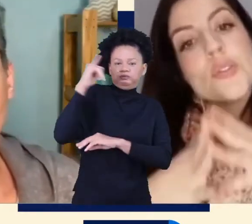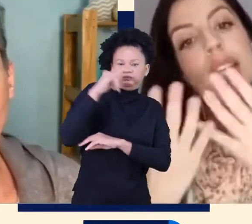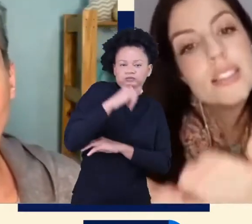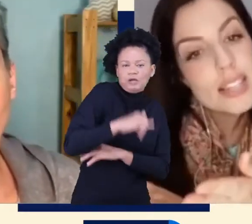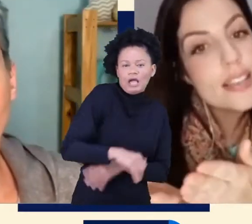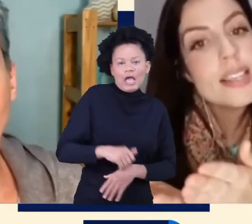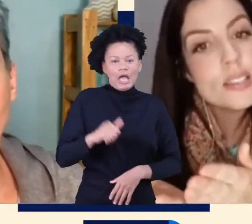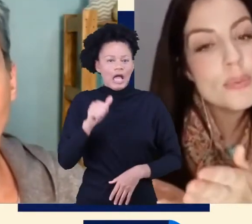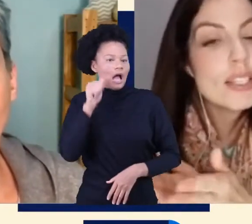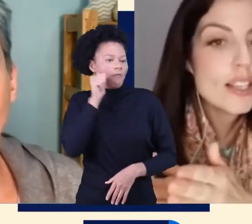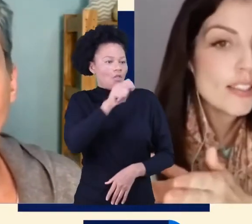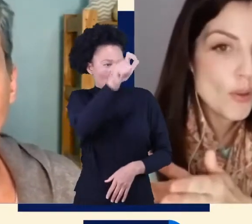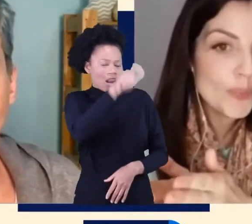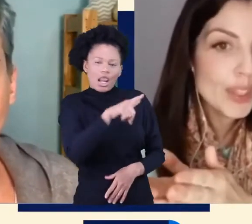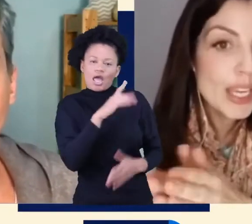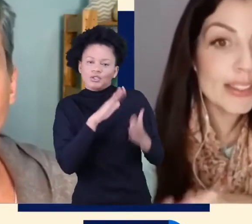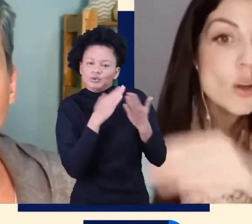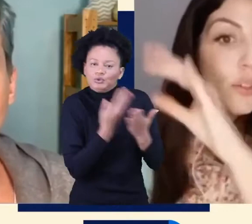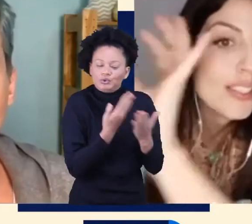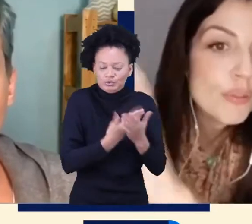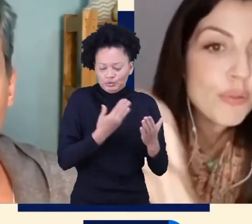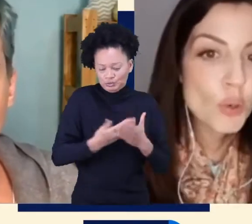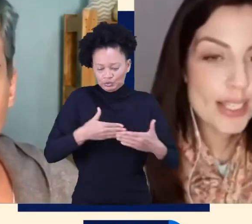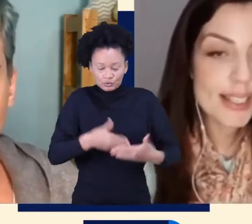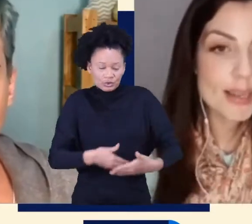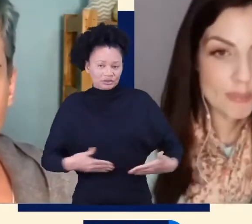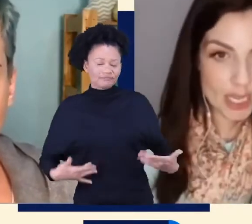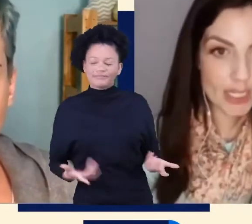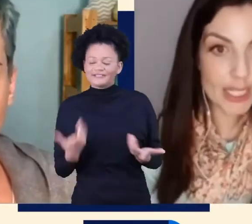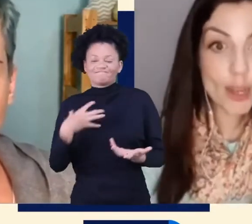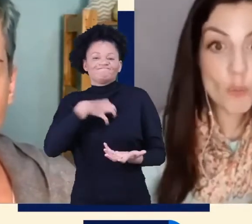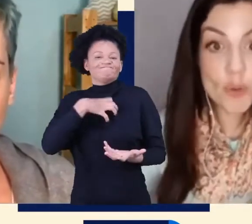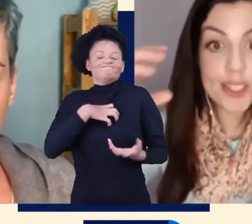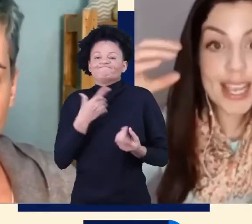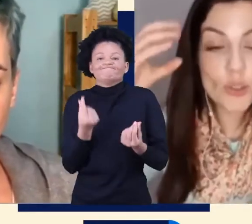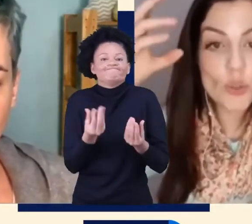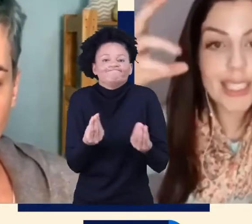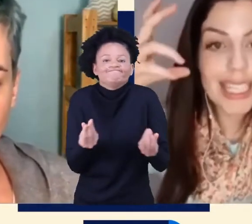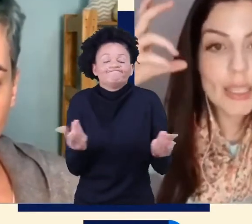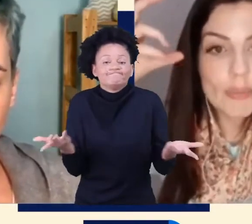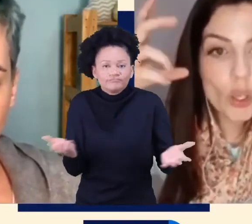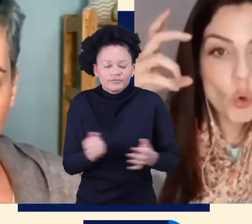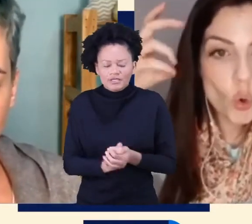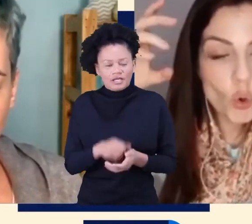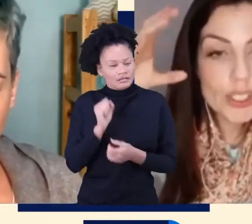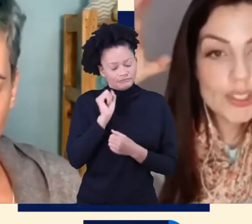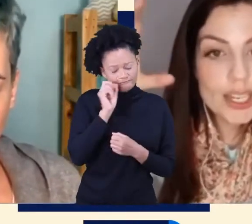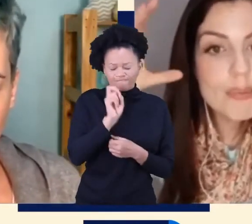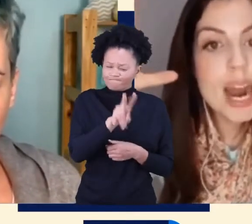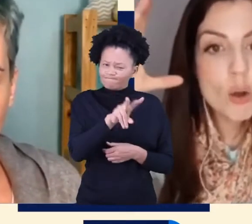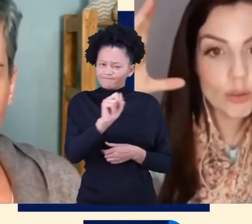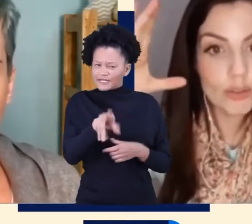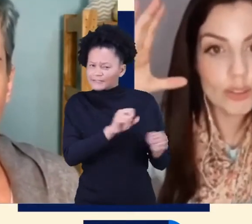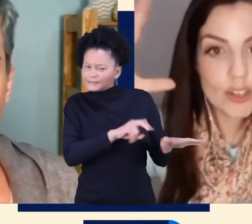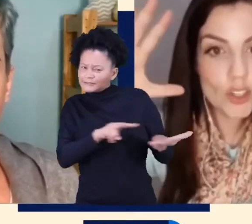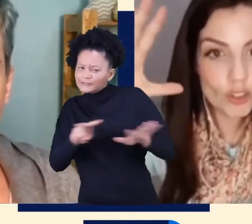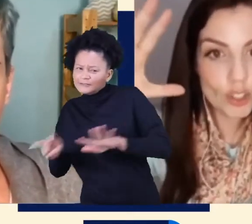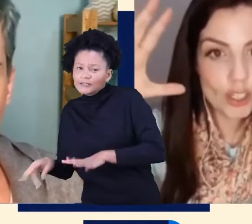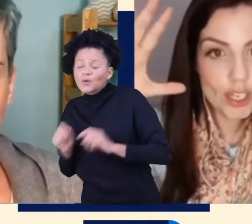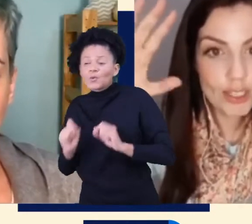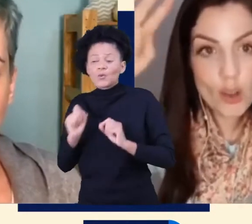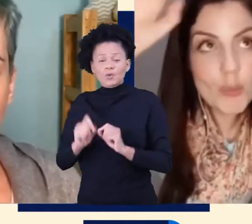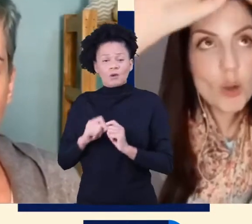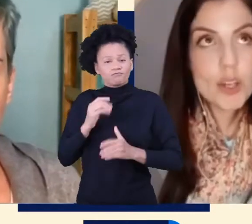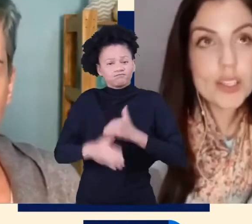um processo que é de dessensibilização. Então, o que se viu essa semana, e é um processo químico e cerebral, tá,